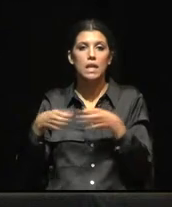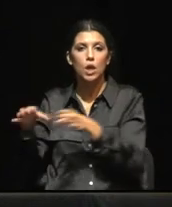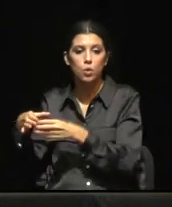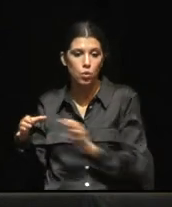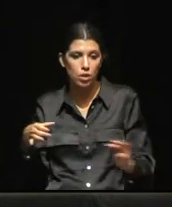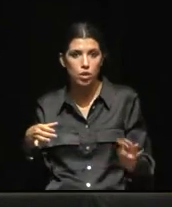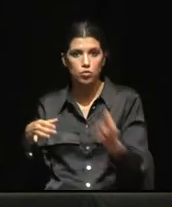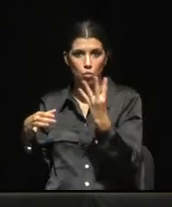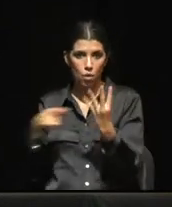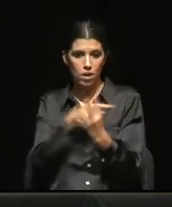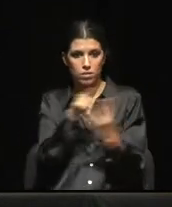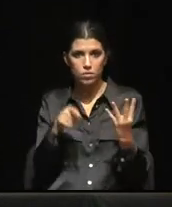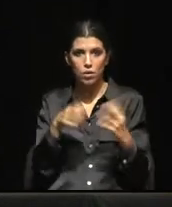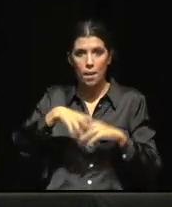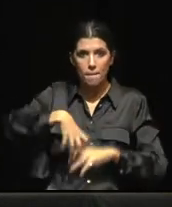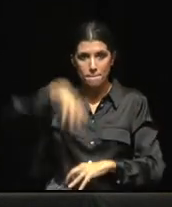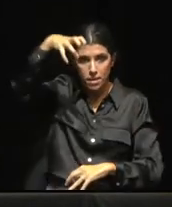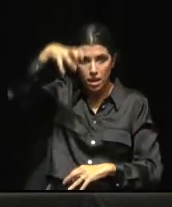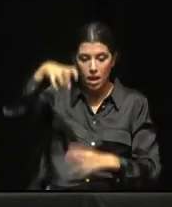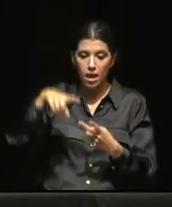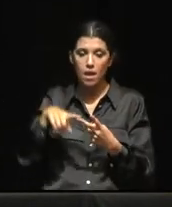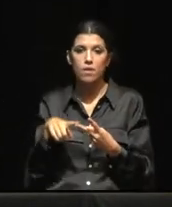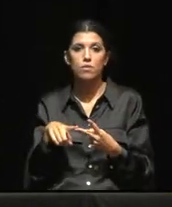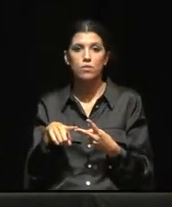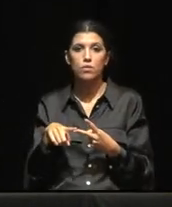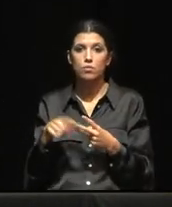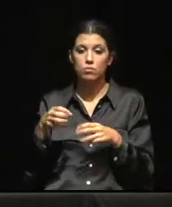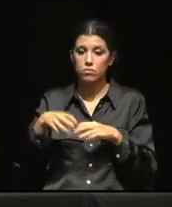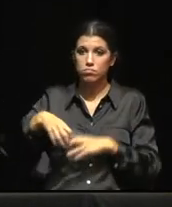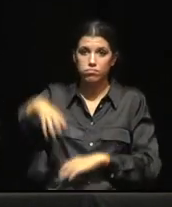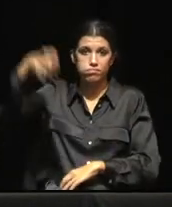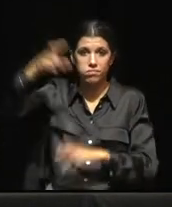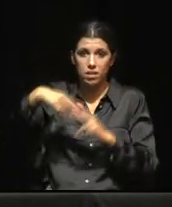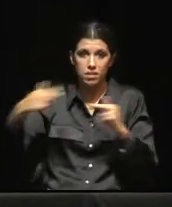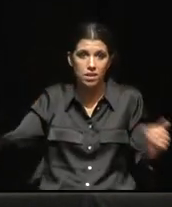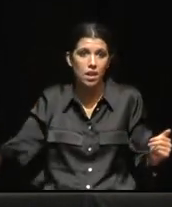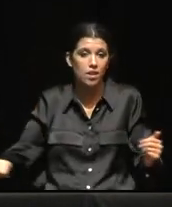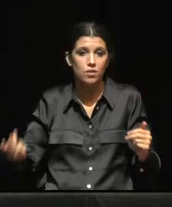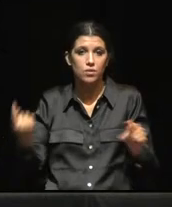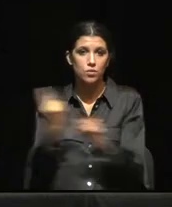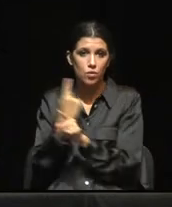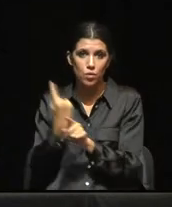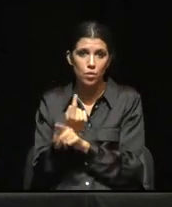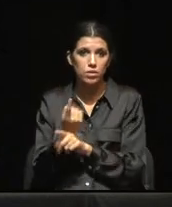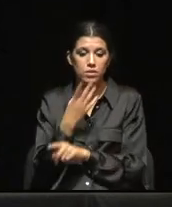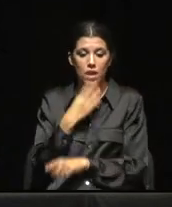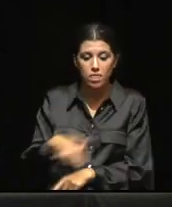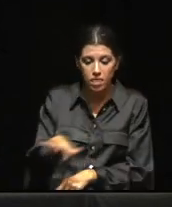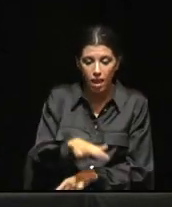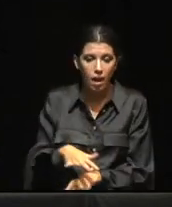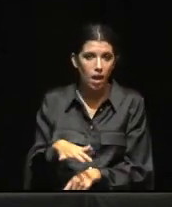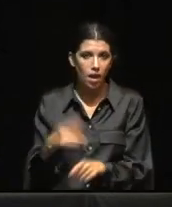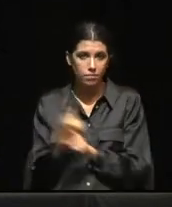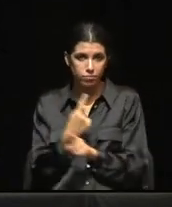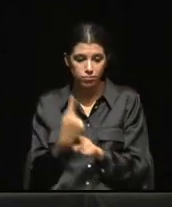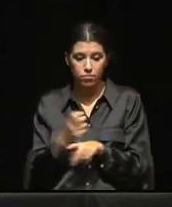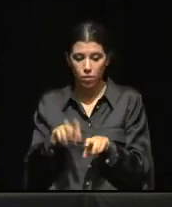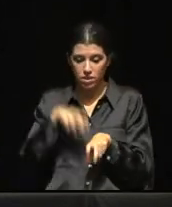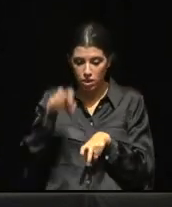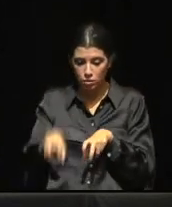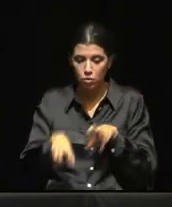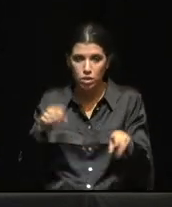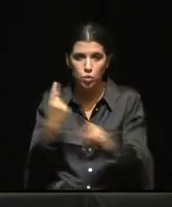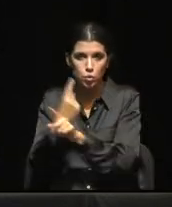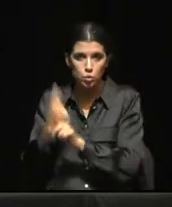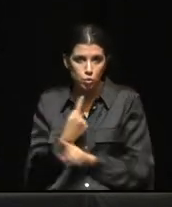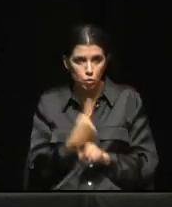foram a sigla do nome prédios buildings antenas antena ponto SP e terra que impressionou e conquistou